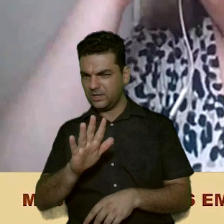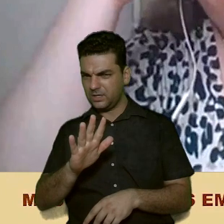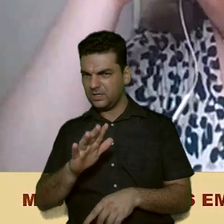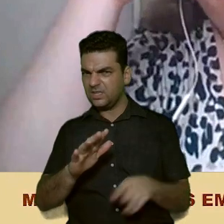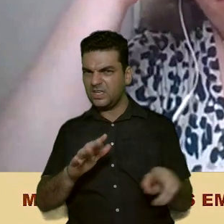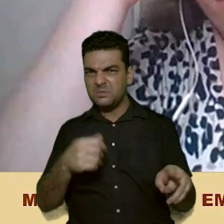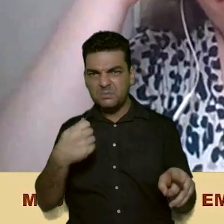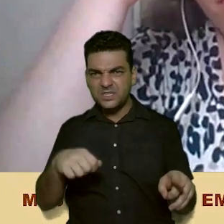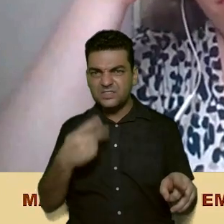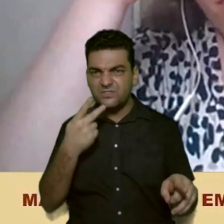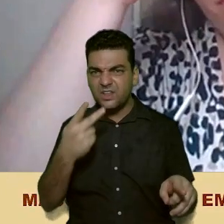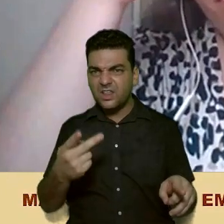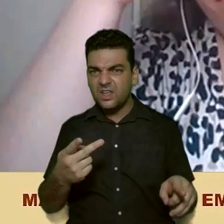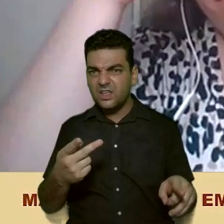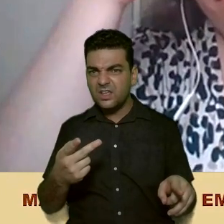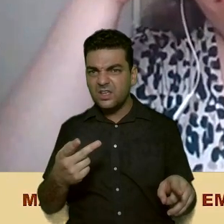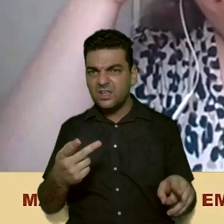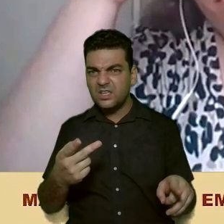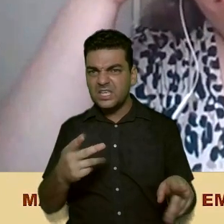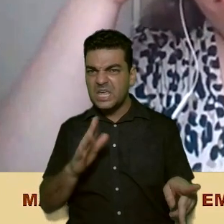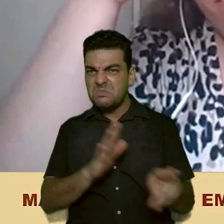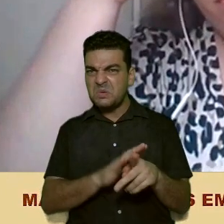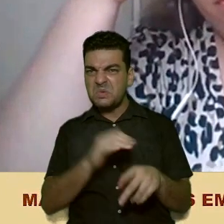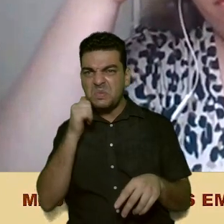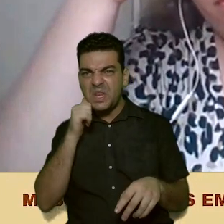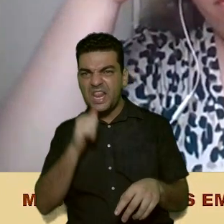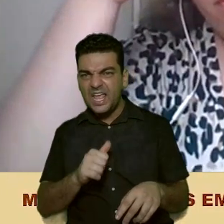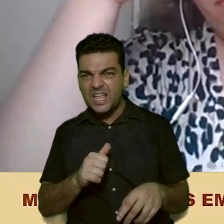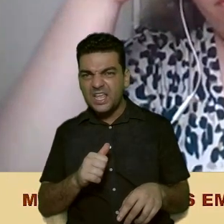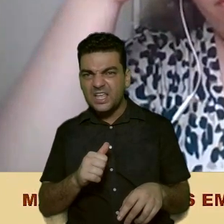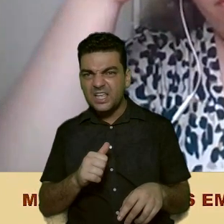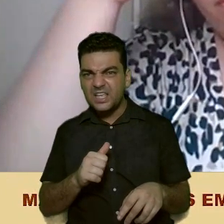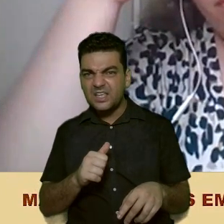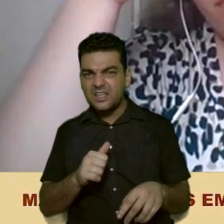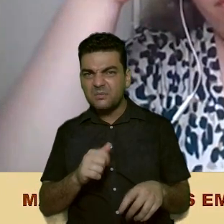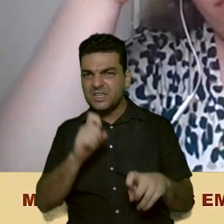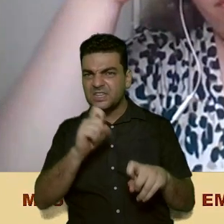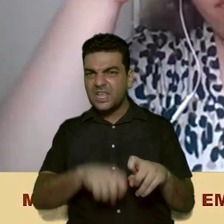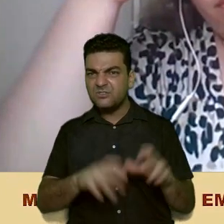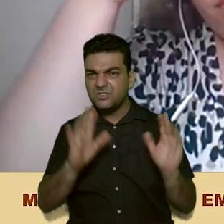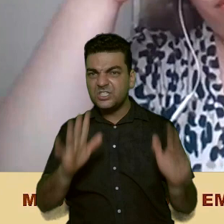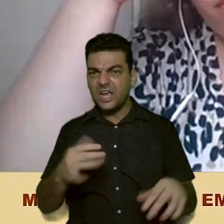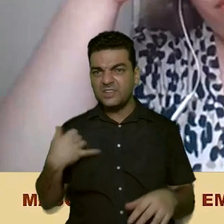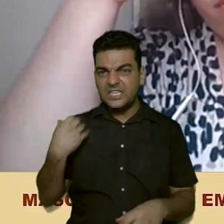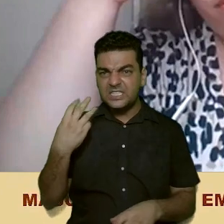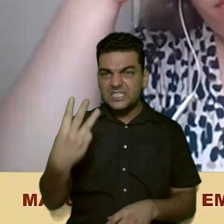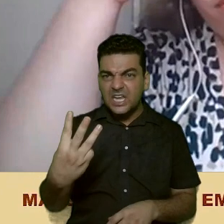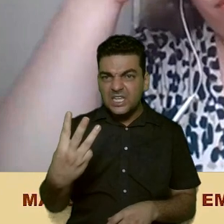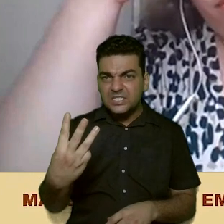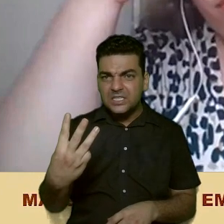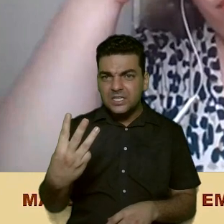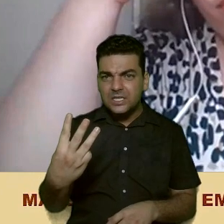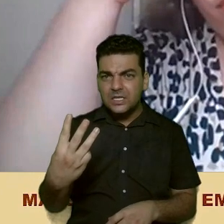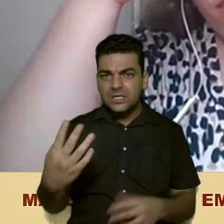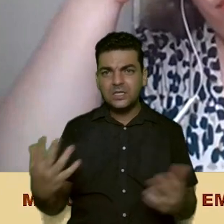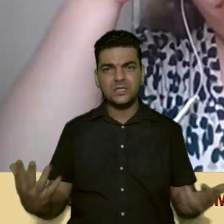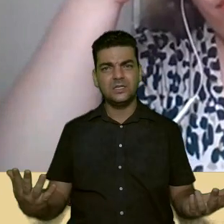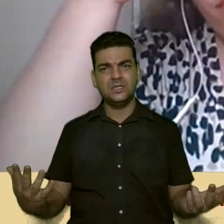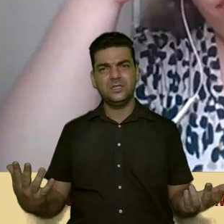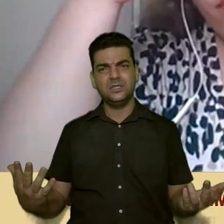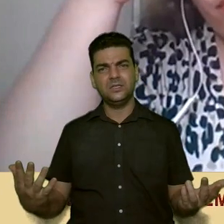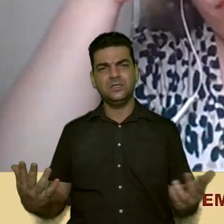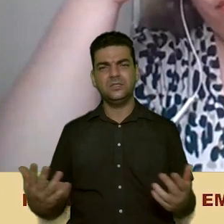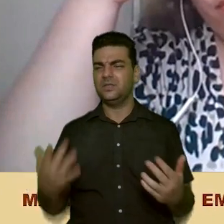para essa conversa com a criança, né? Então, assim, eu não posso afirmar que nessa família a reprodução machista vai estar